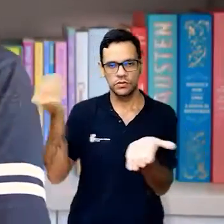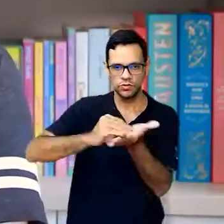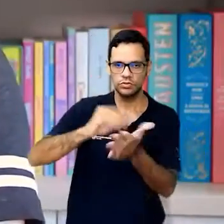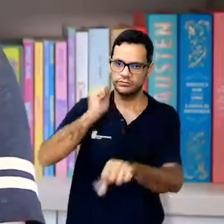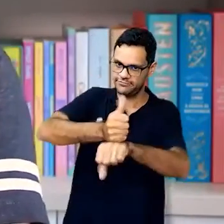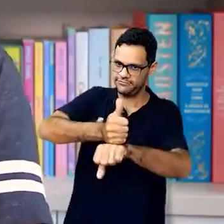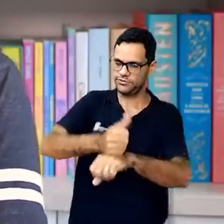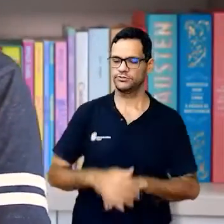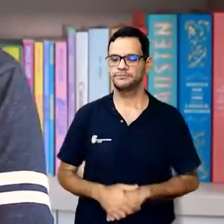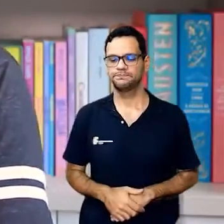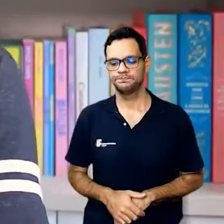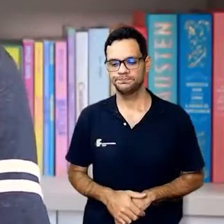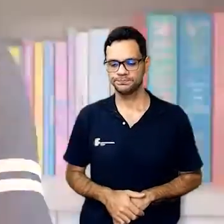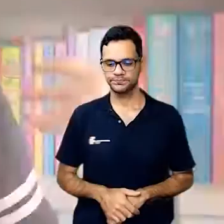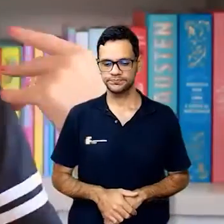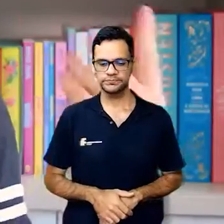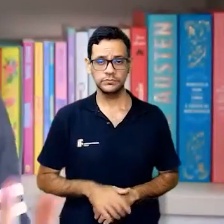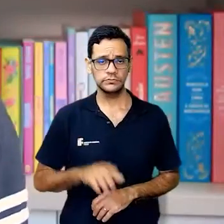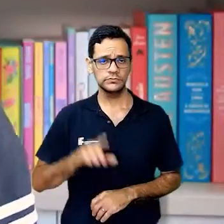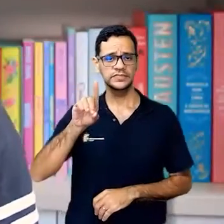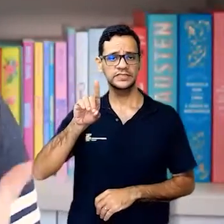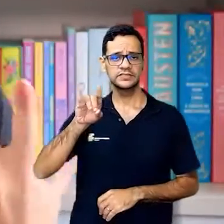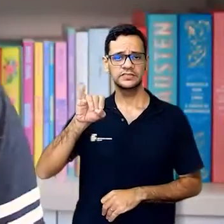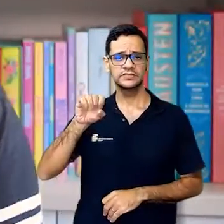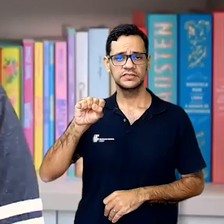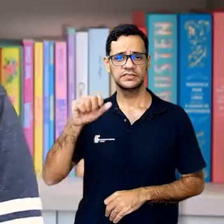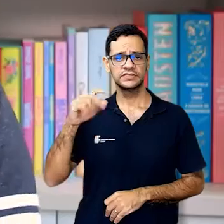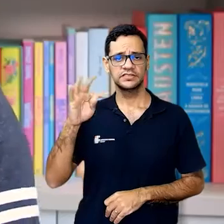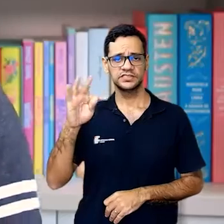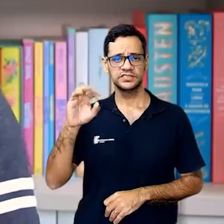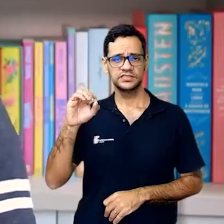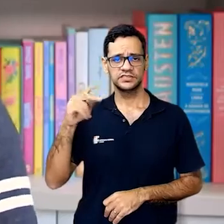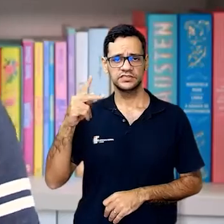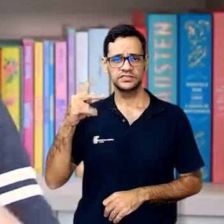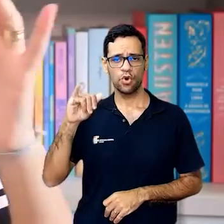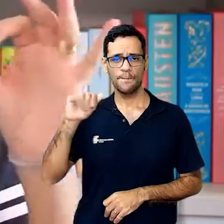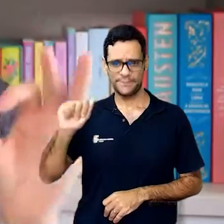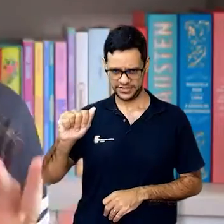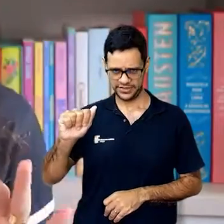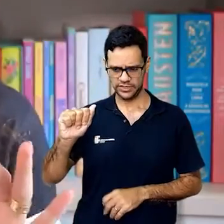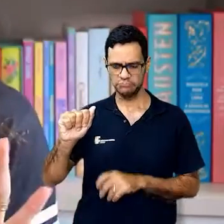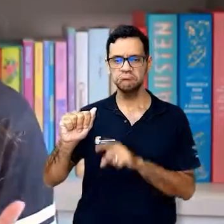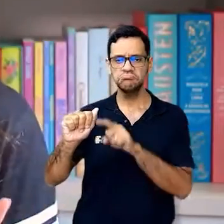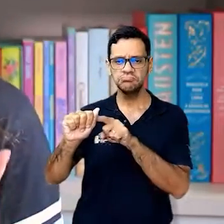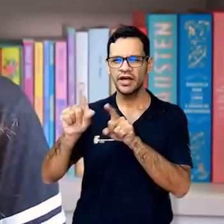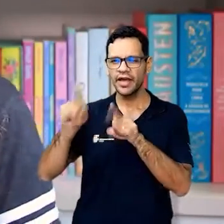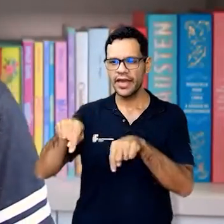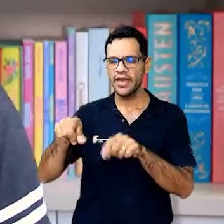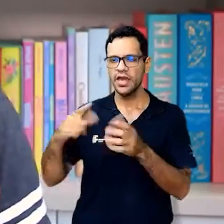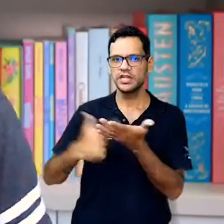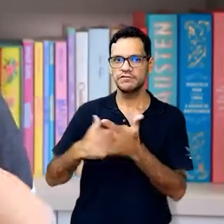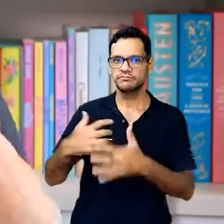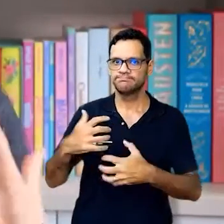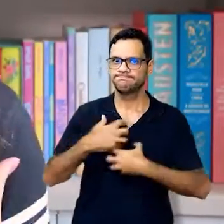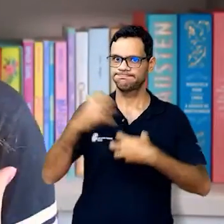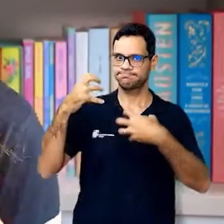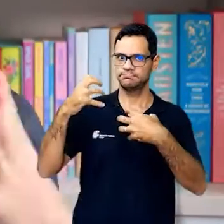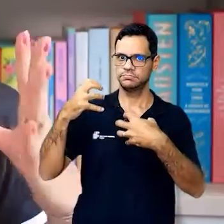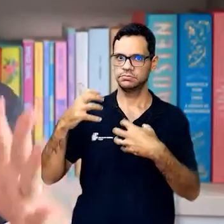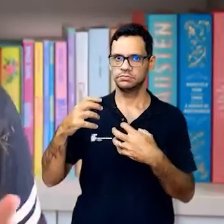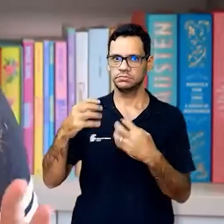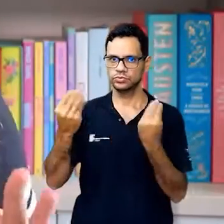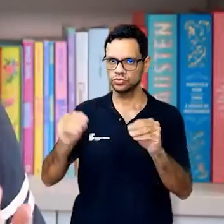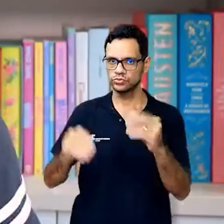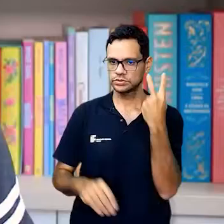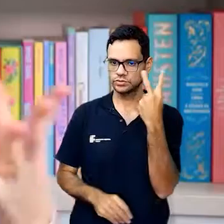com certeza, tinha que colocar esse aqui na lista. O próximo gênero é distopia e é um gênero que eu leio menos, eu acredito, mas geralmente são livros